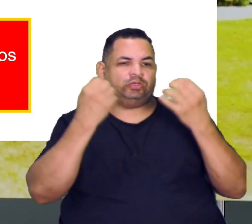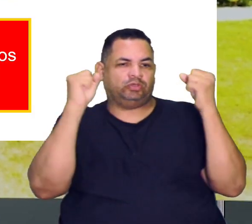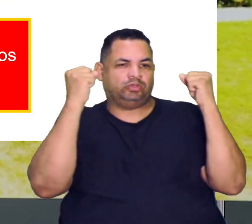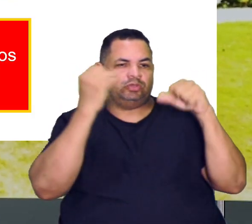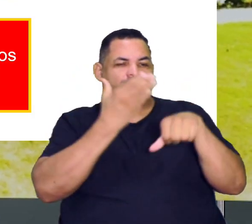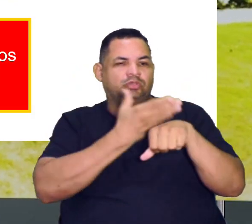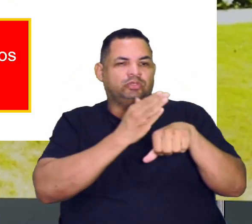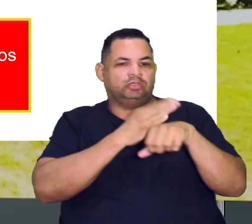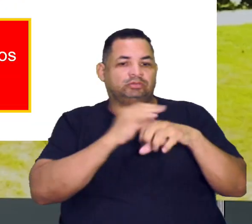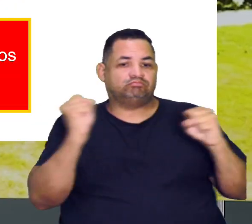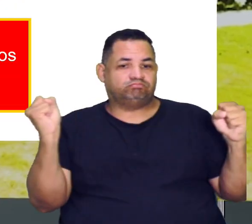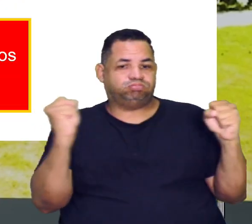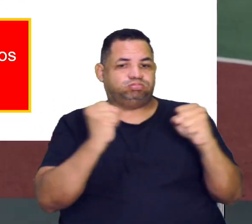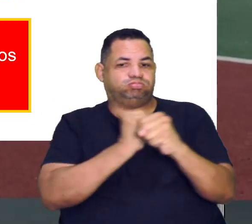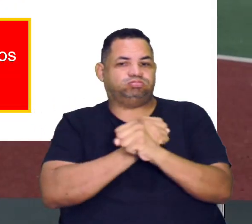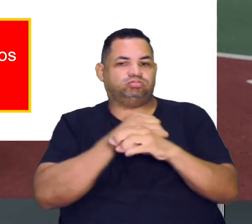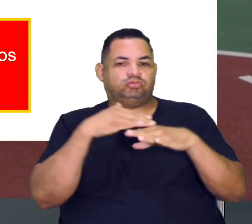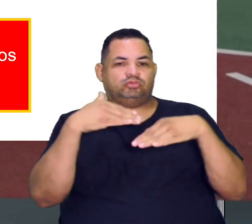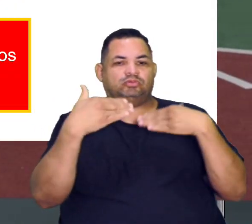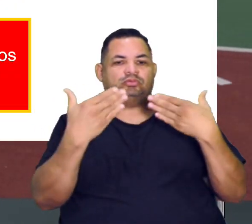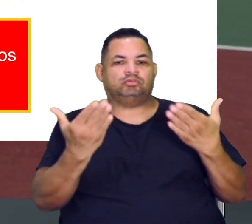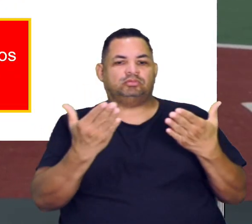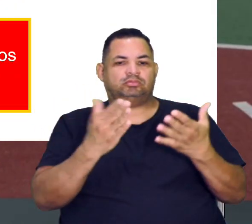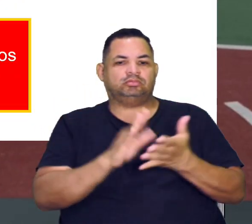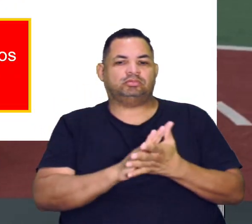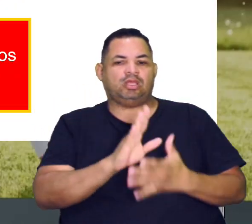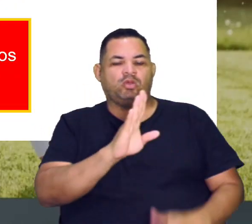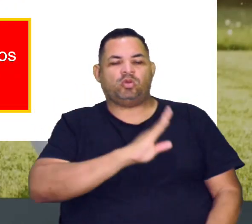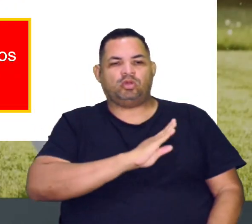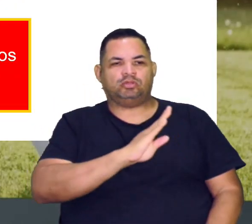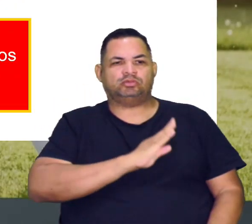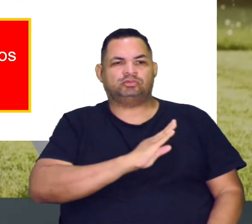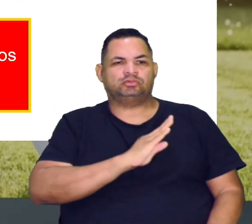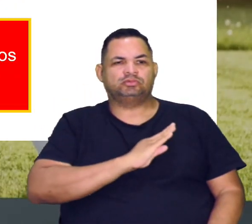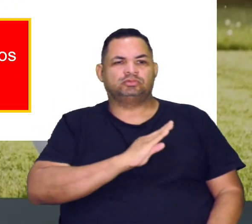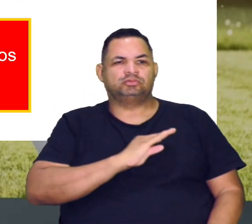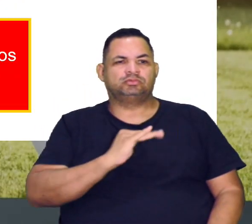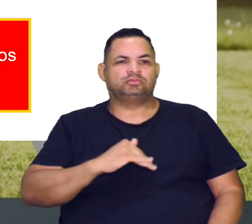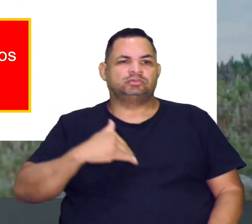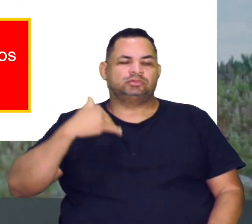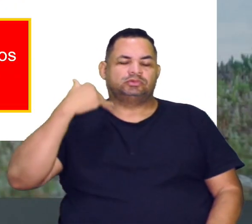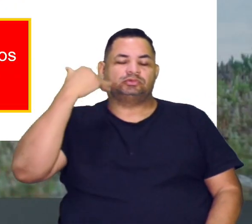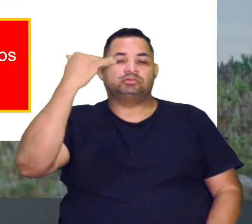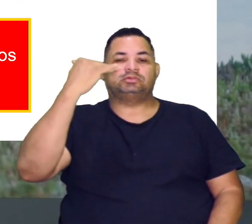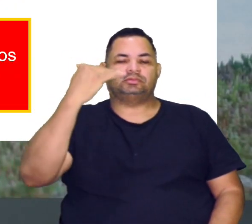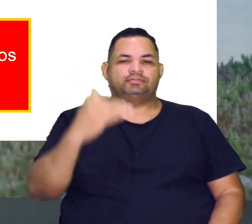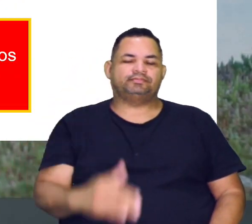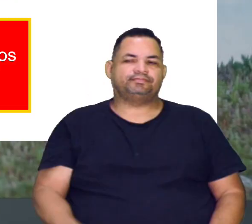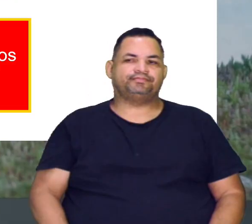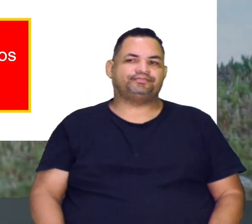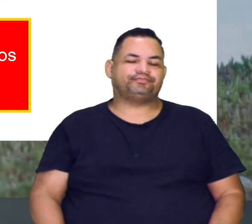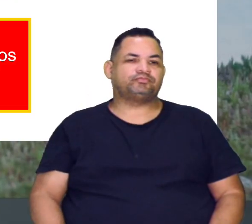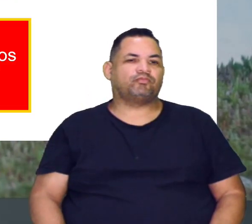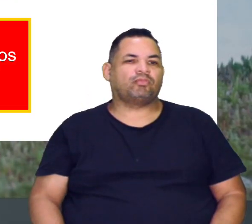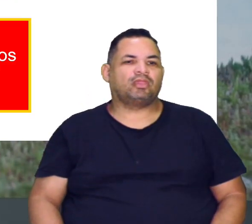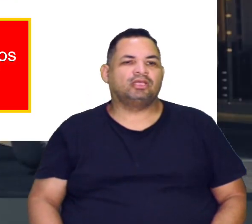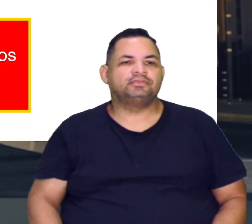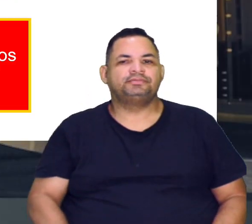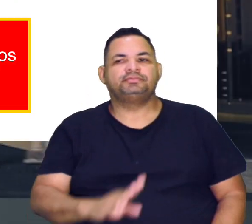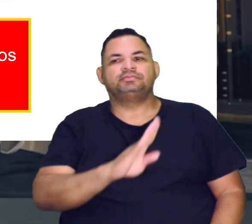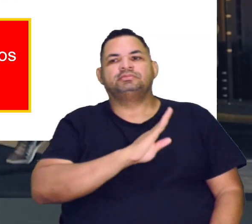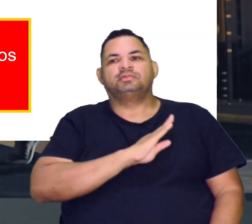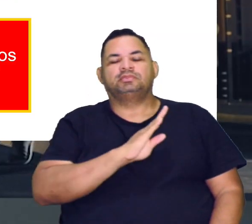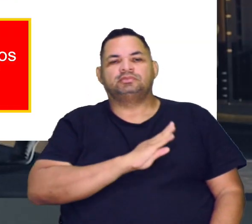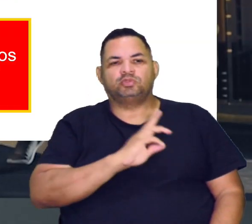esse estresse, quando há demandas impostas aí ao coração que são maiores. Então, o teu coração tem